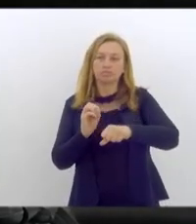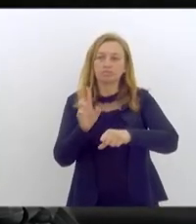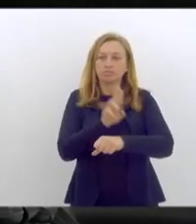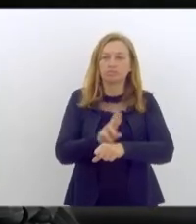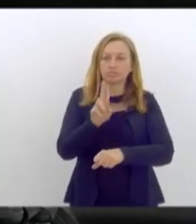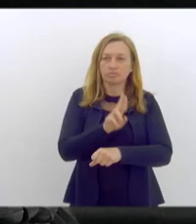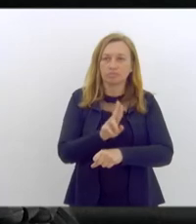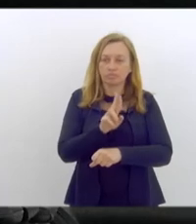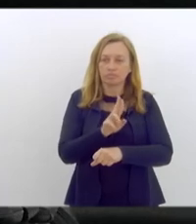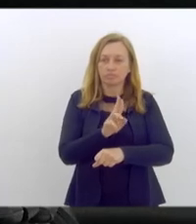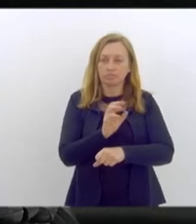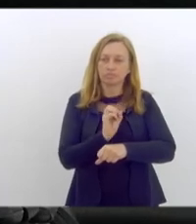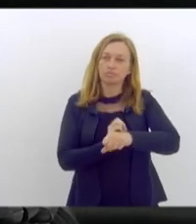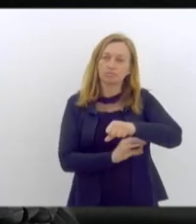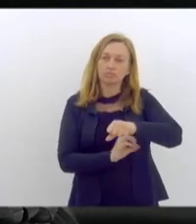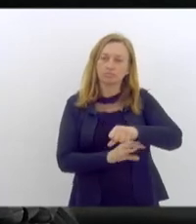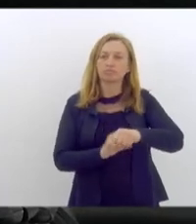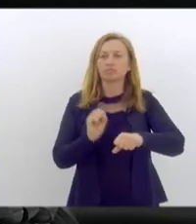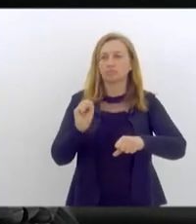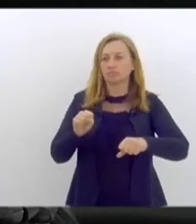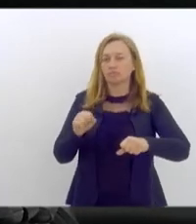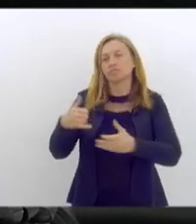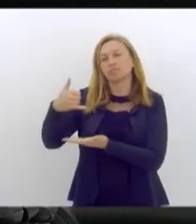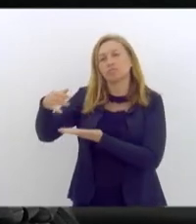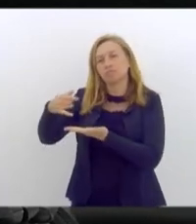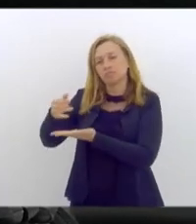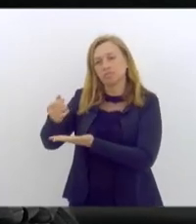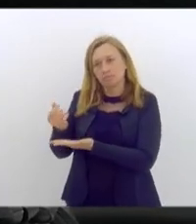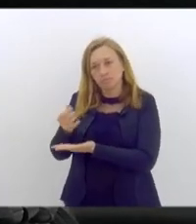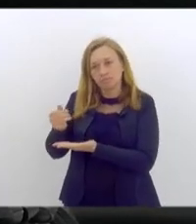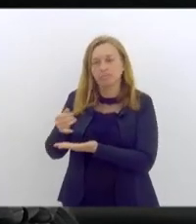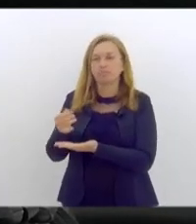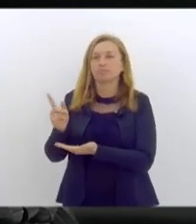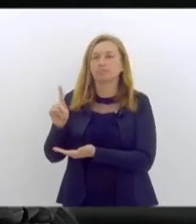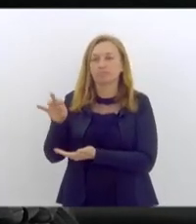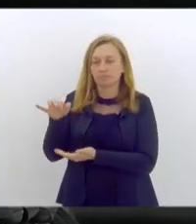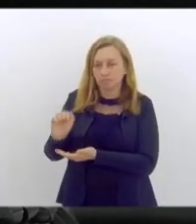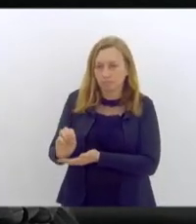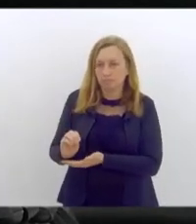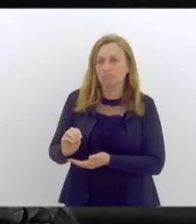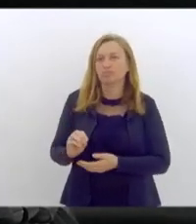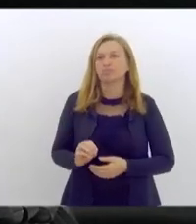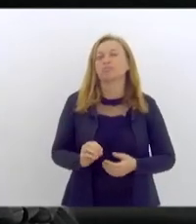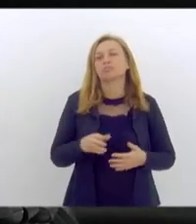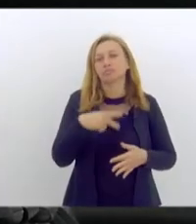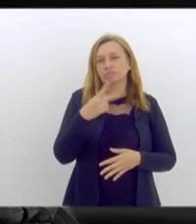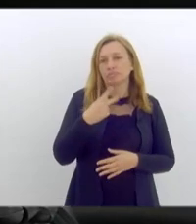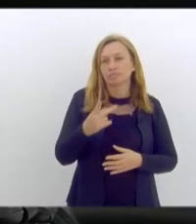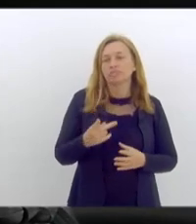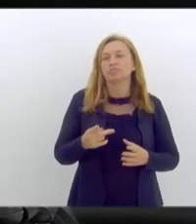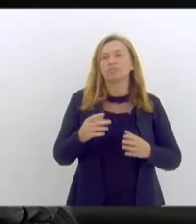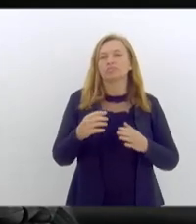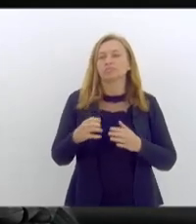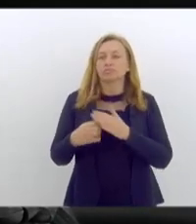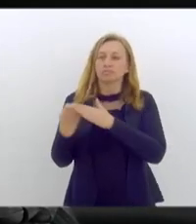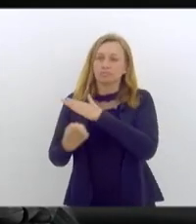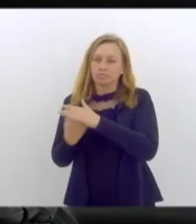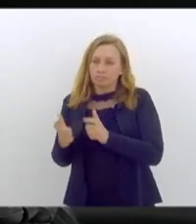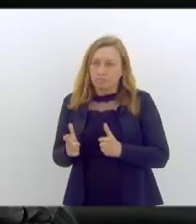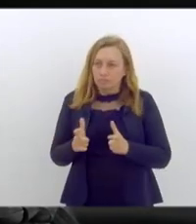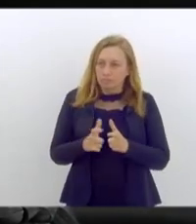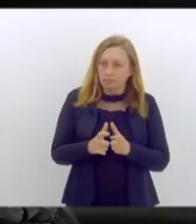meio do capital da agência então aqui a gente está falando de empresas de pequeno porte de capital de giro outras necessidades que não